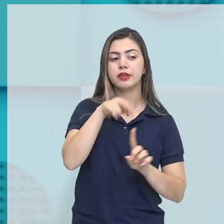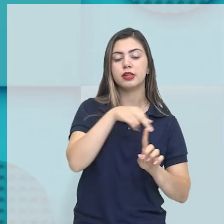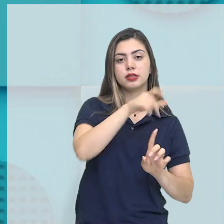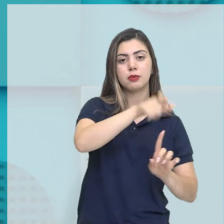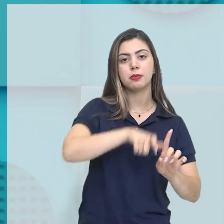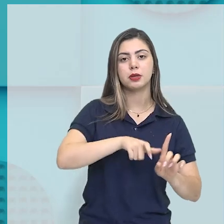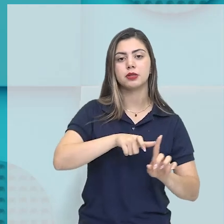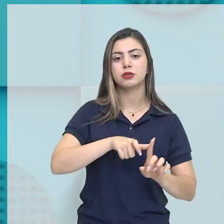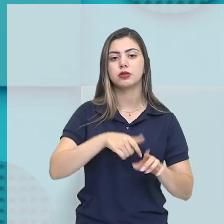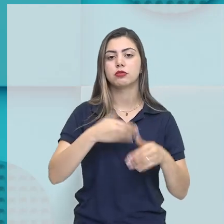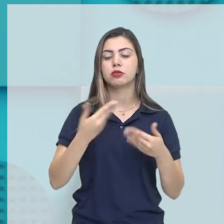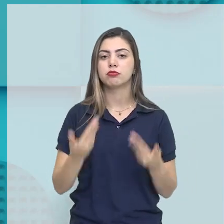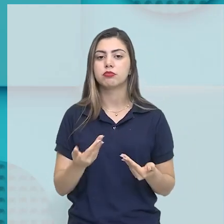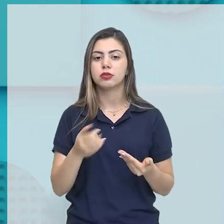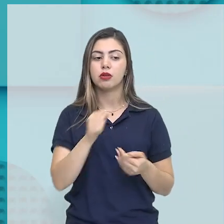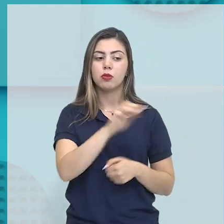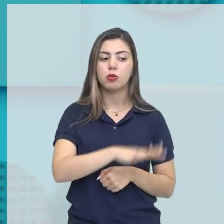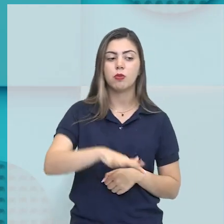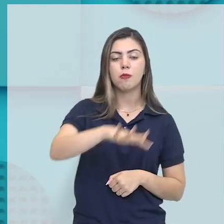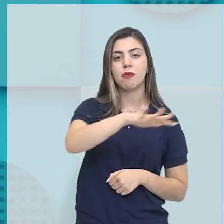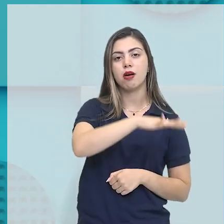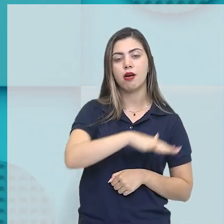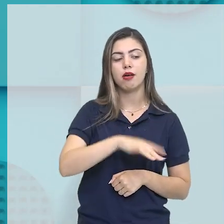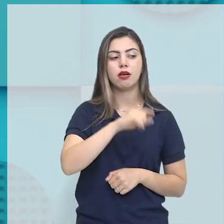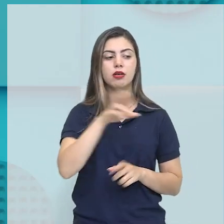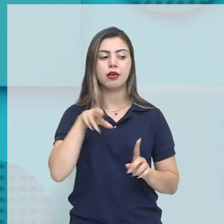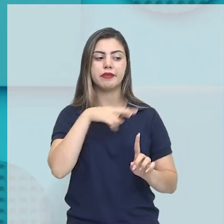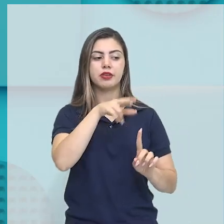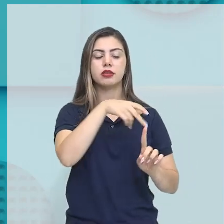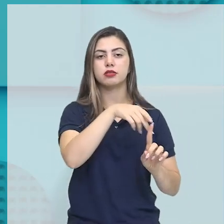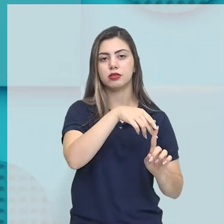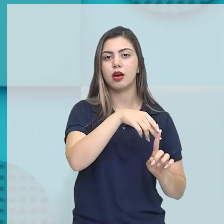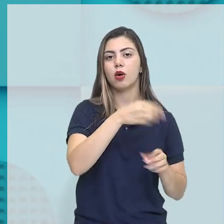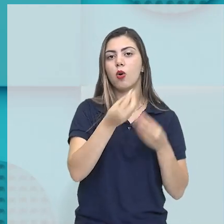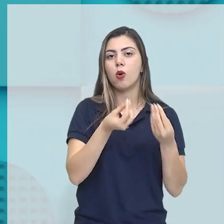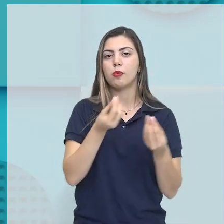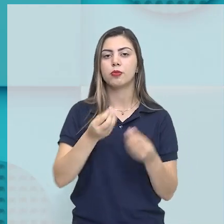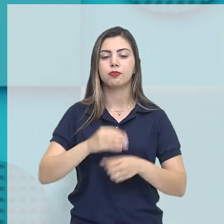alguém, né, de uma determinada área, você quer